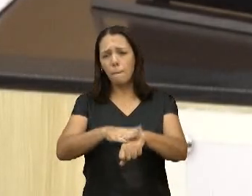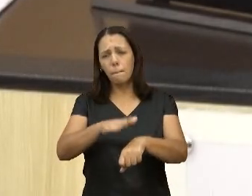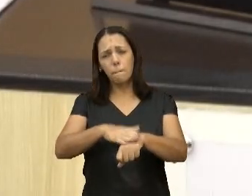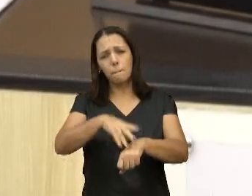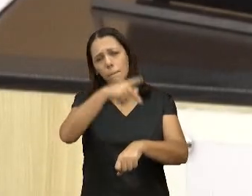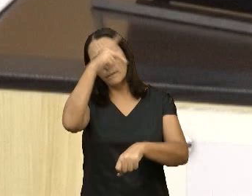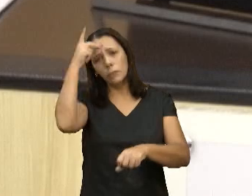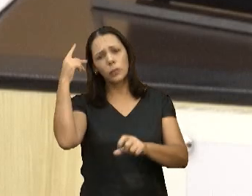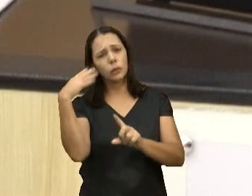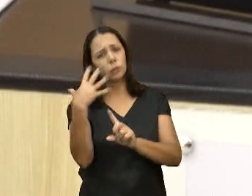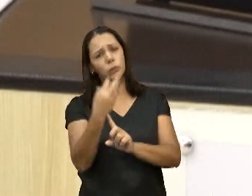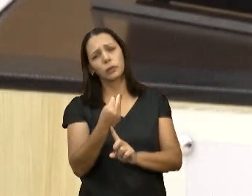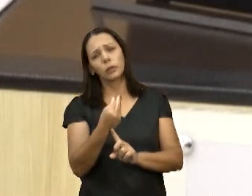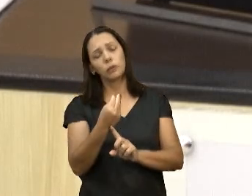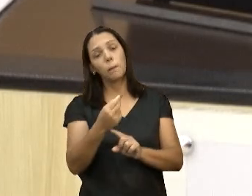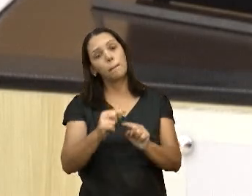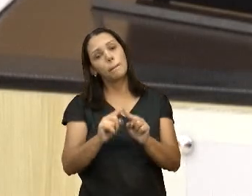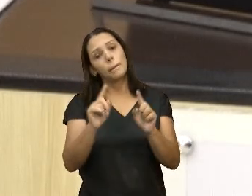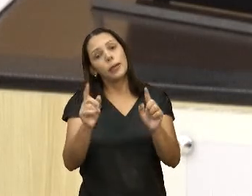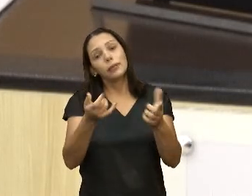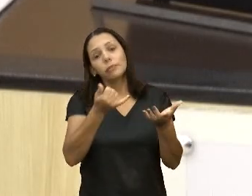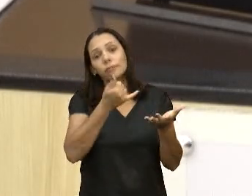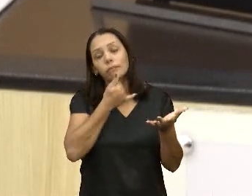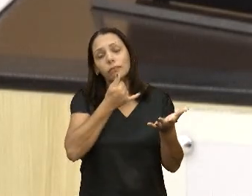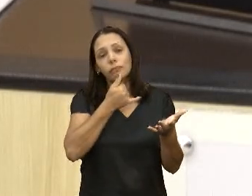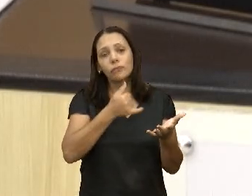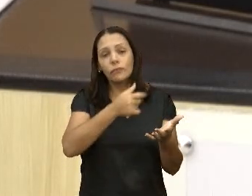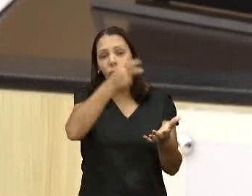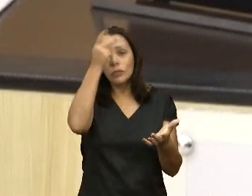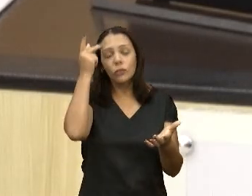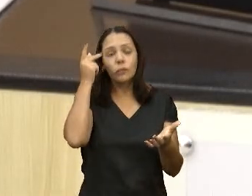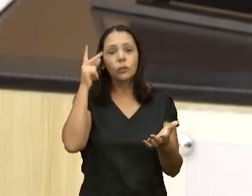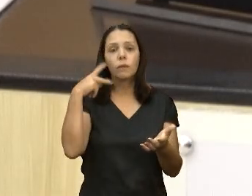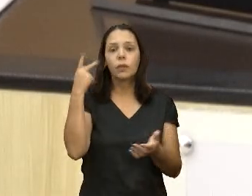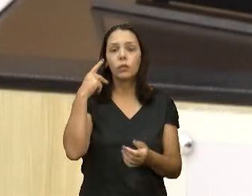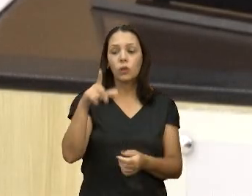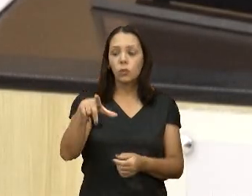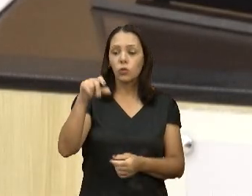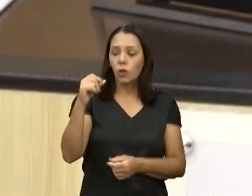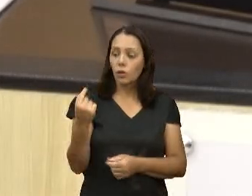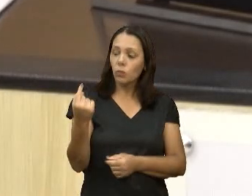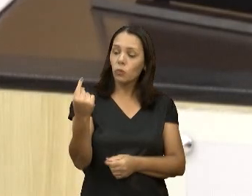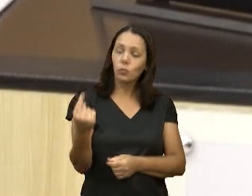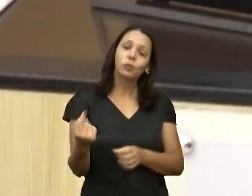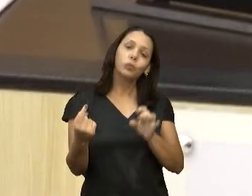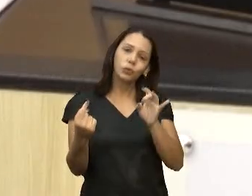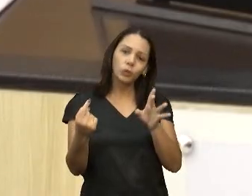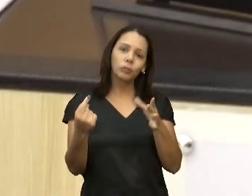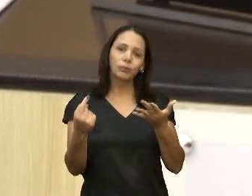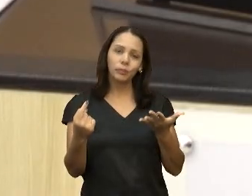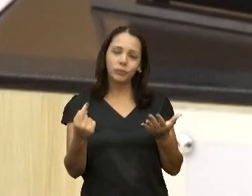muitos artistas, mas infelizmente cada vereador só pode indicar um por ano.